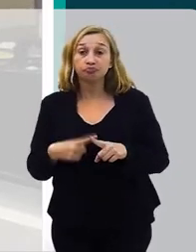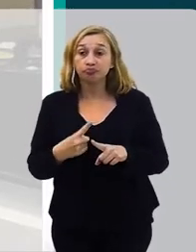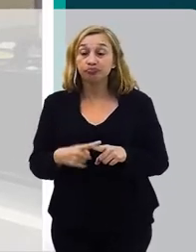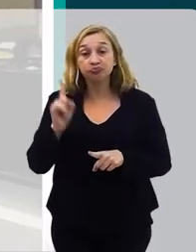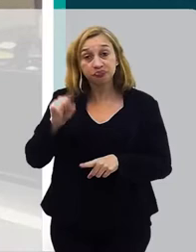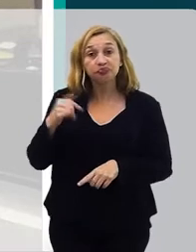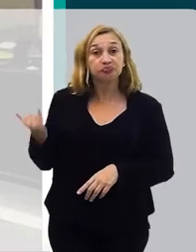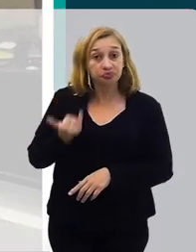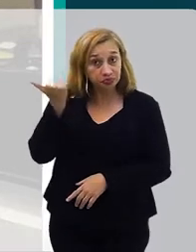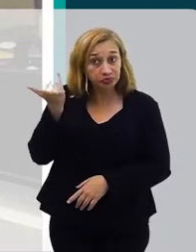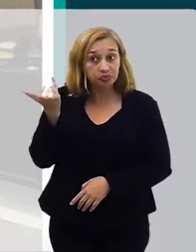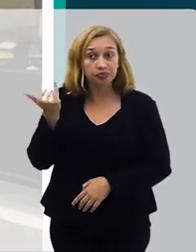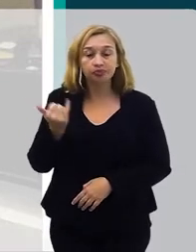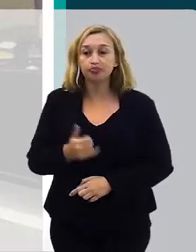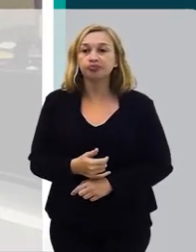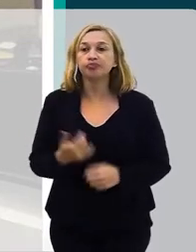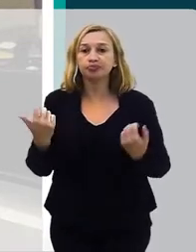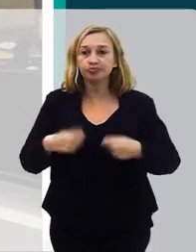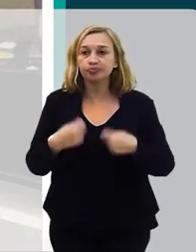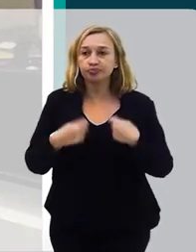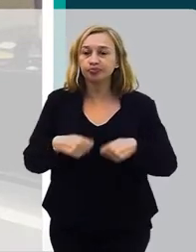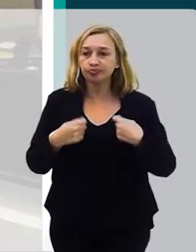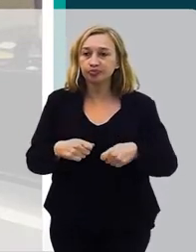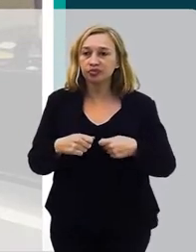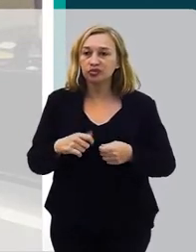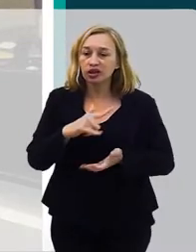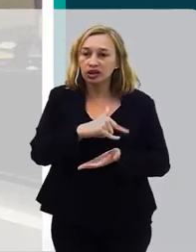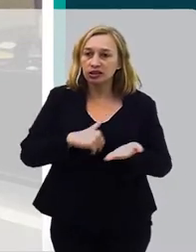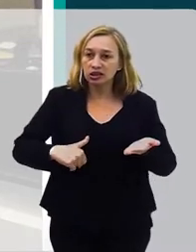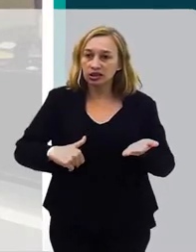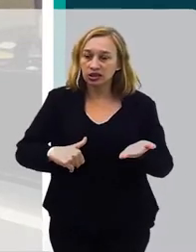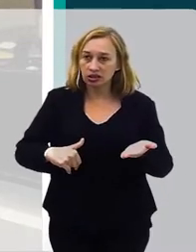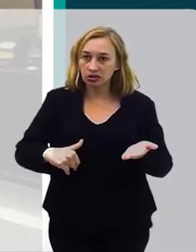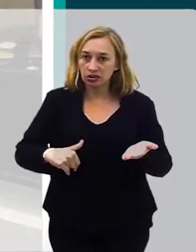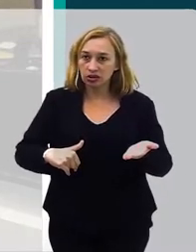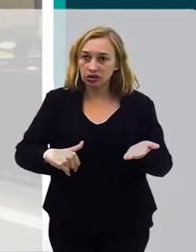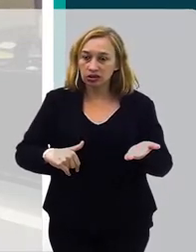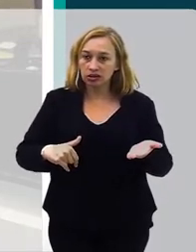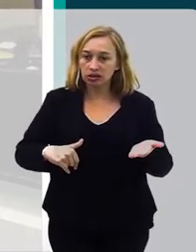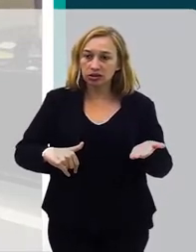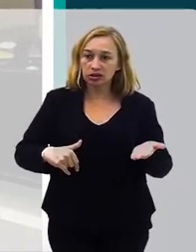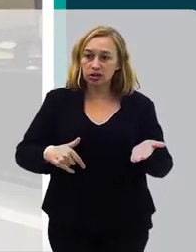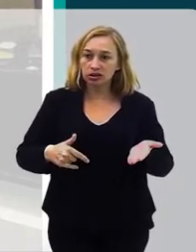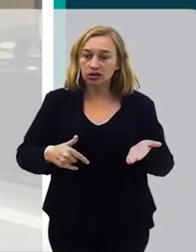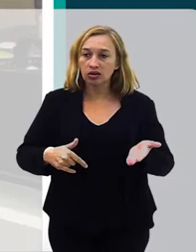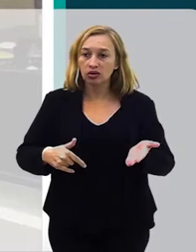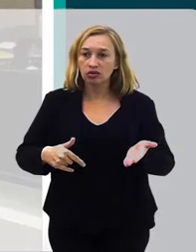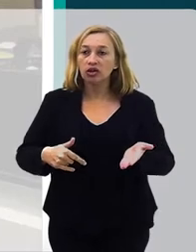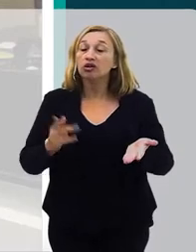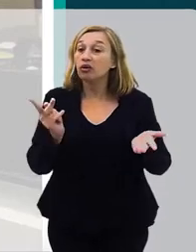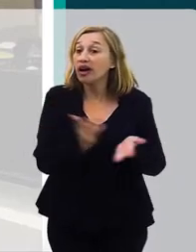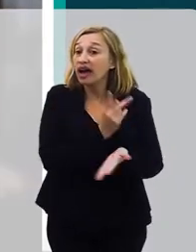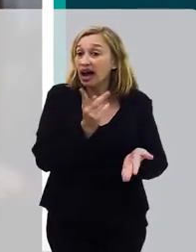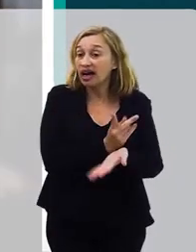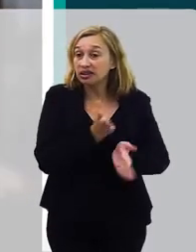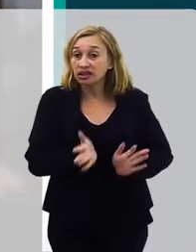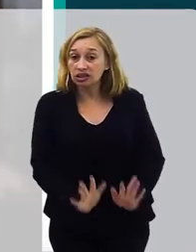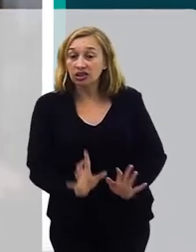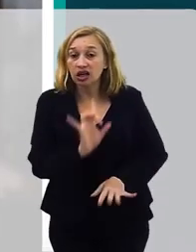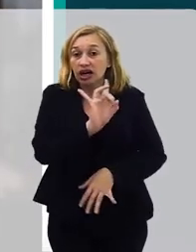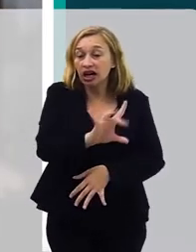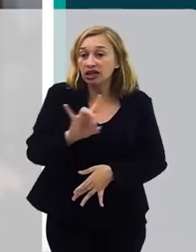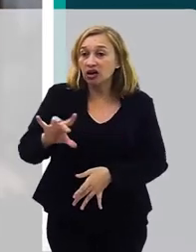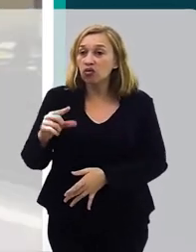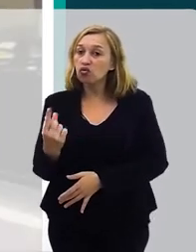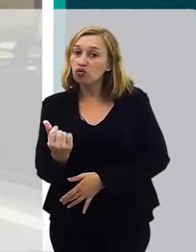um fato importante, a gente precisa tirar as certidões negativas, e cada certidão custa